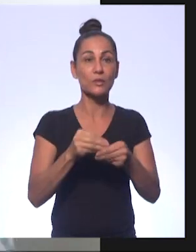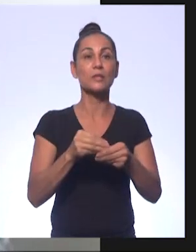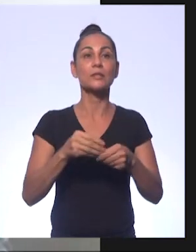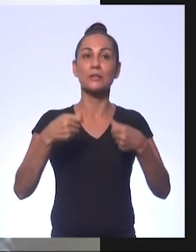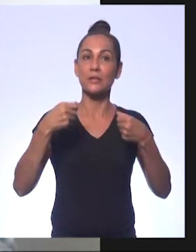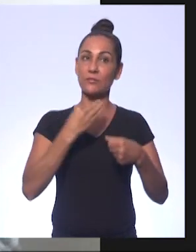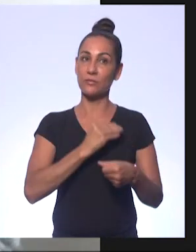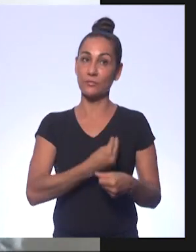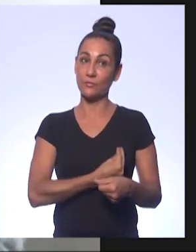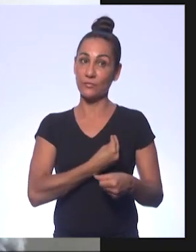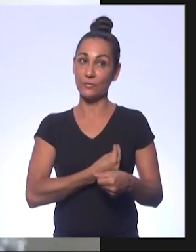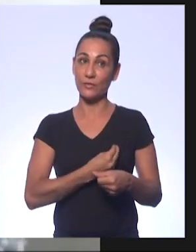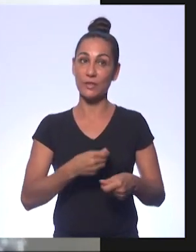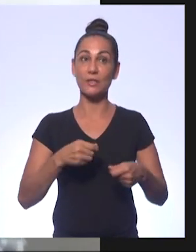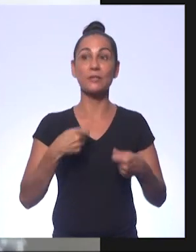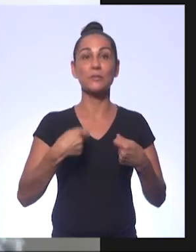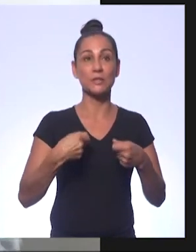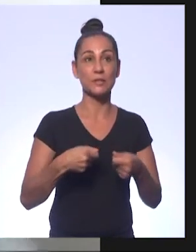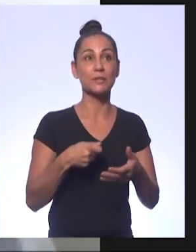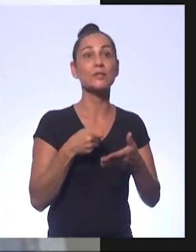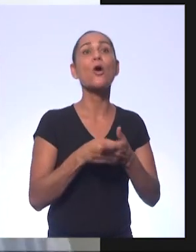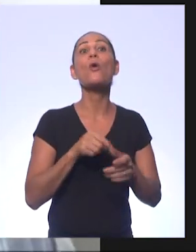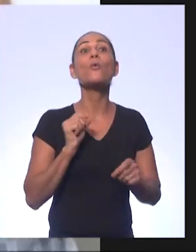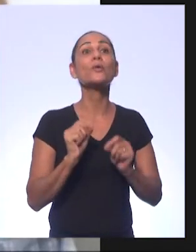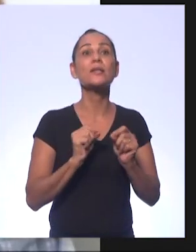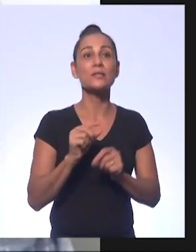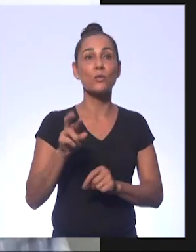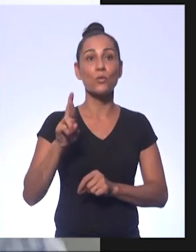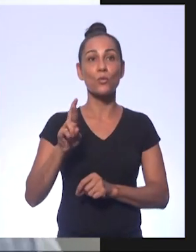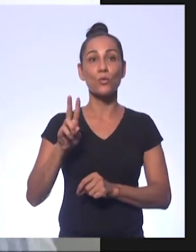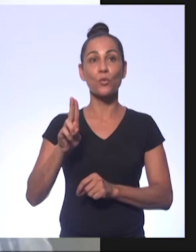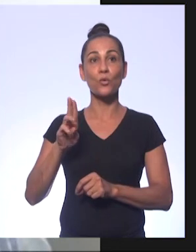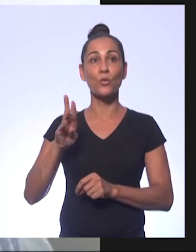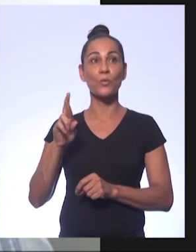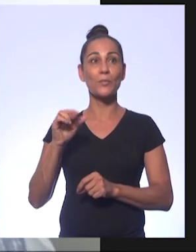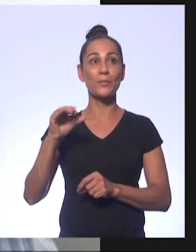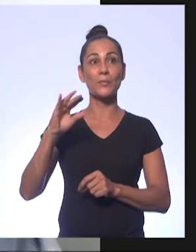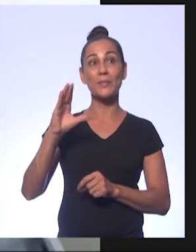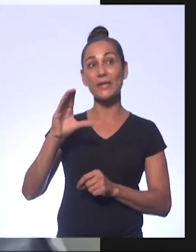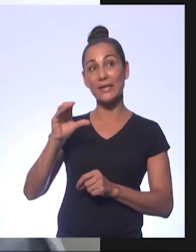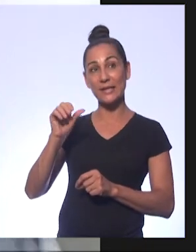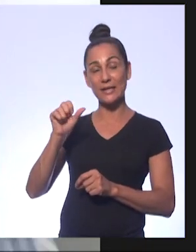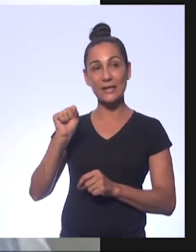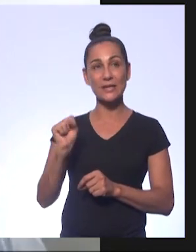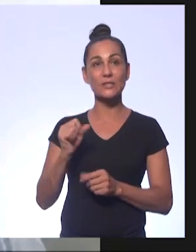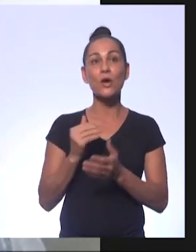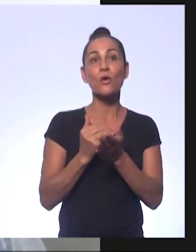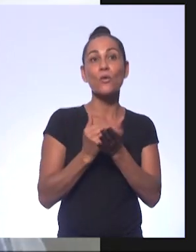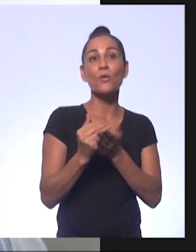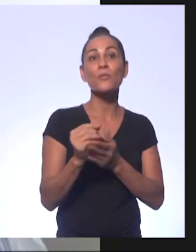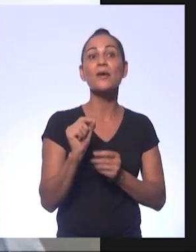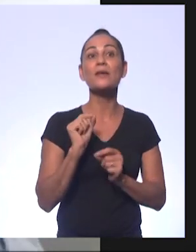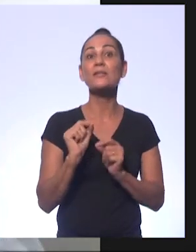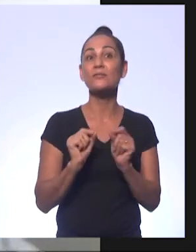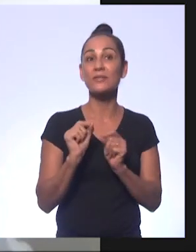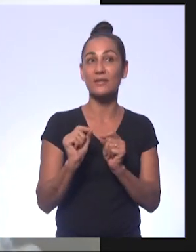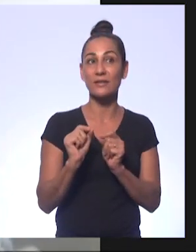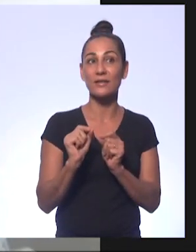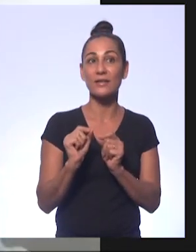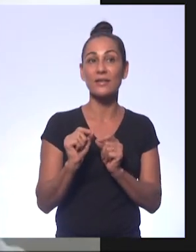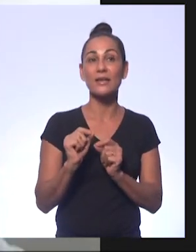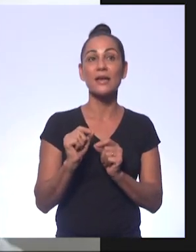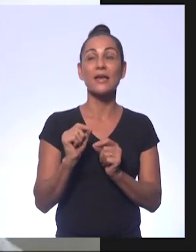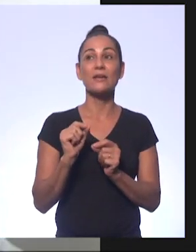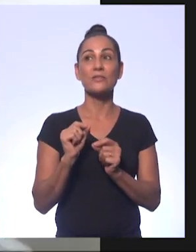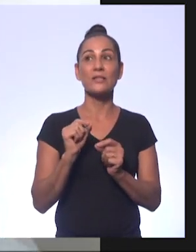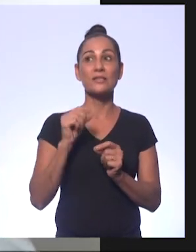precisa. O que são rubricas? Rubrica, gente, começa com a palavra